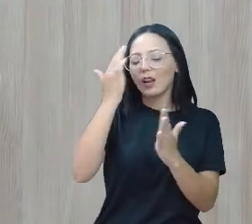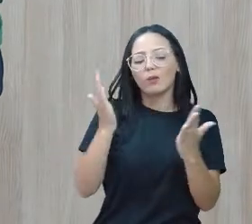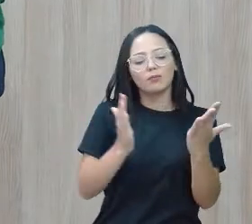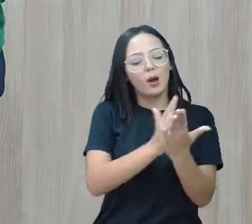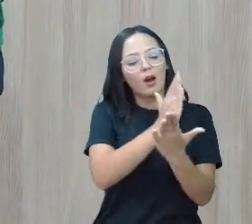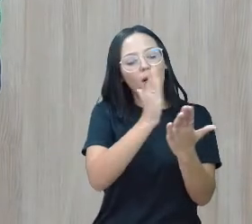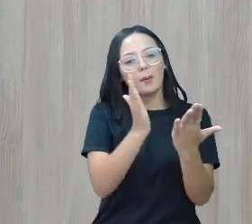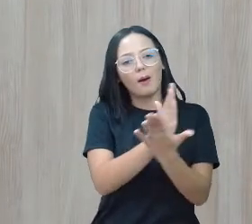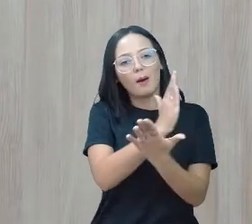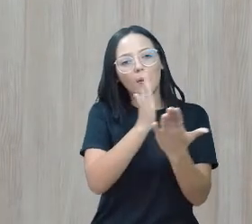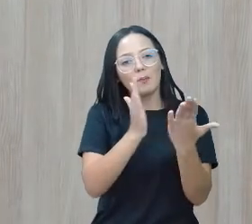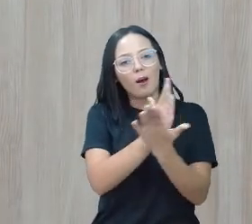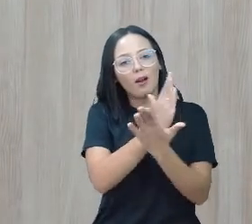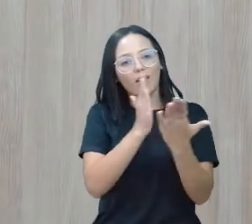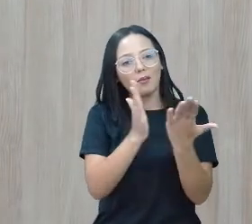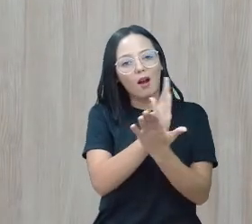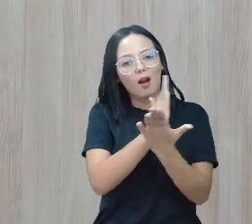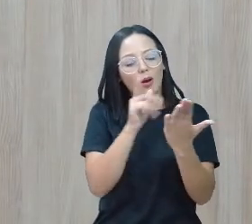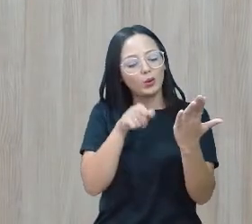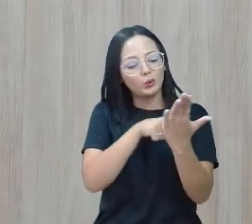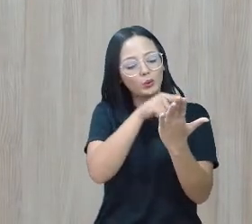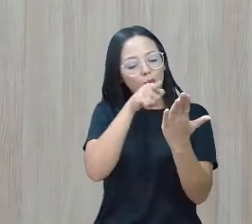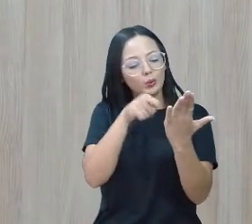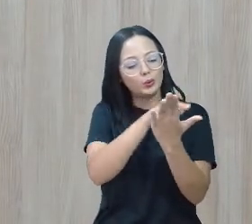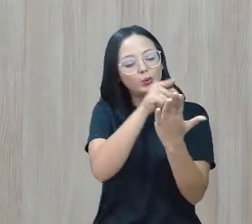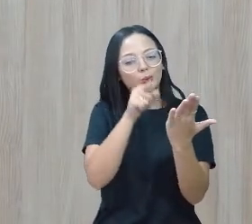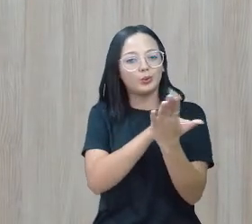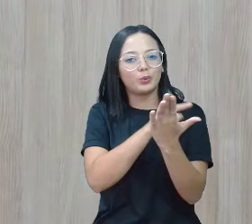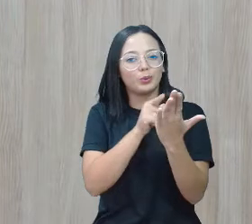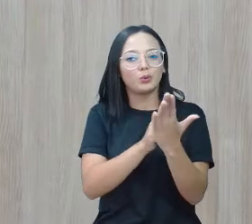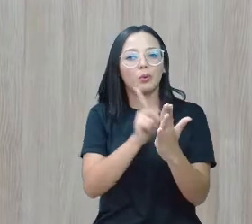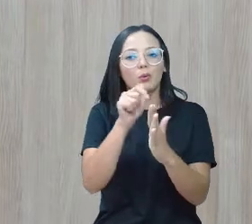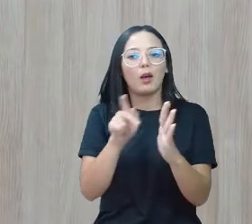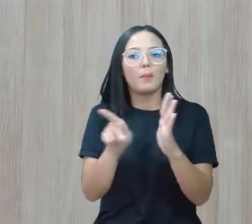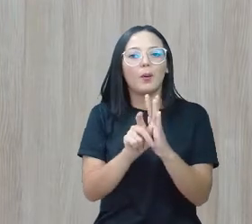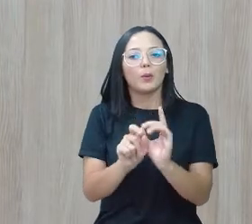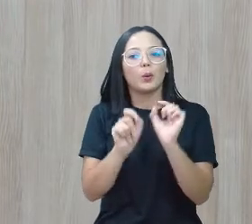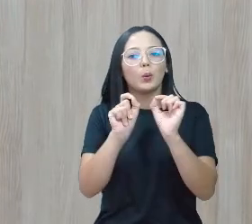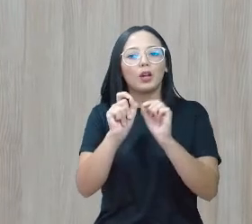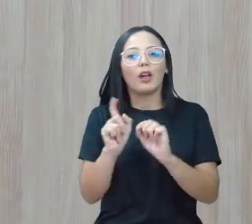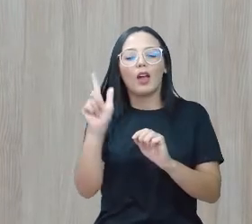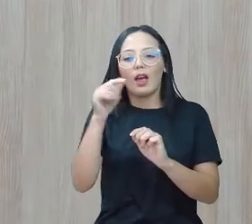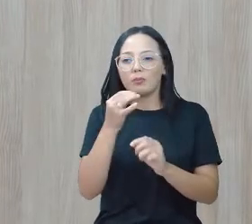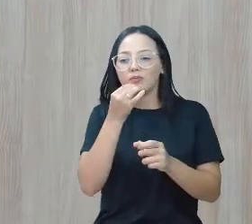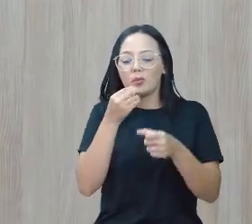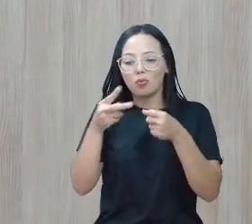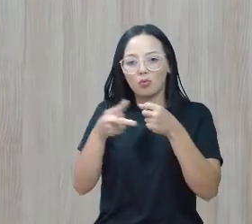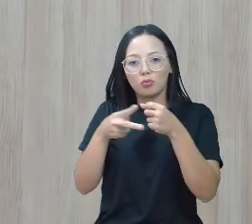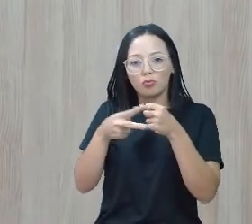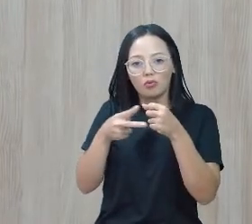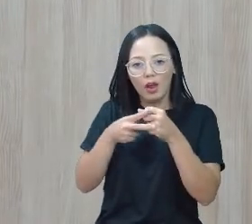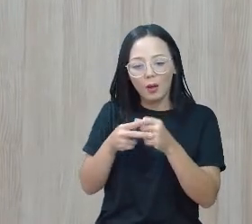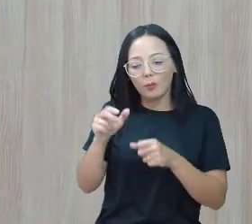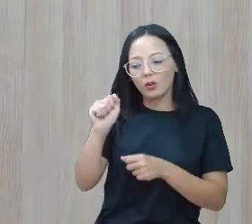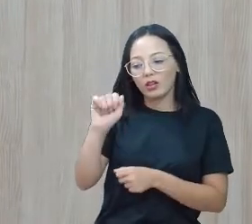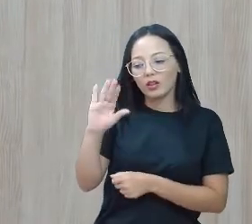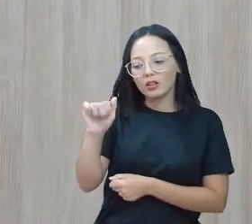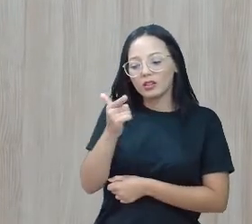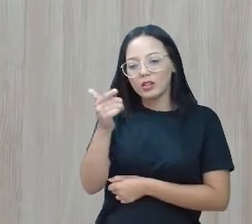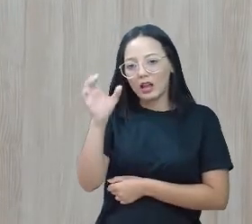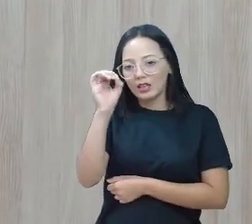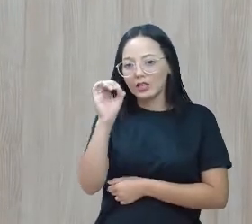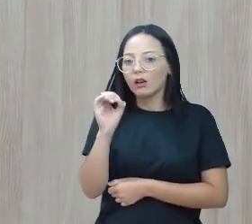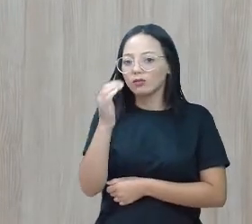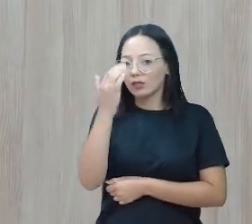Folhear, dedilhar, não é? É uma ação, são verbos de ação com as